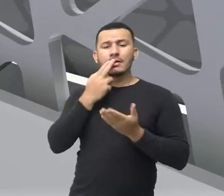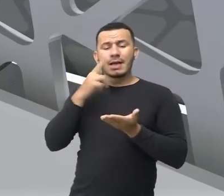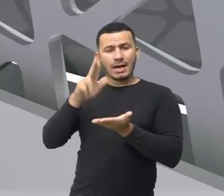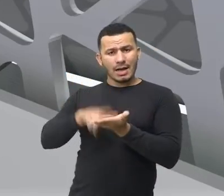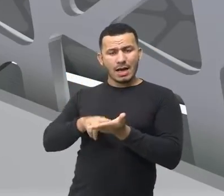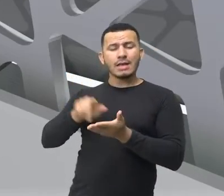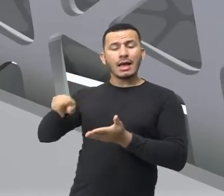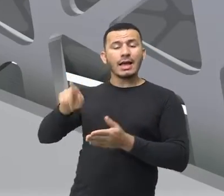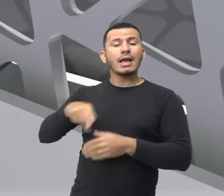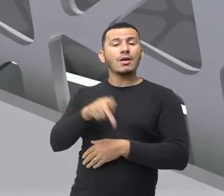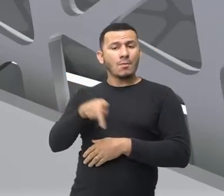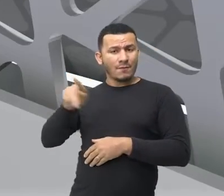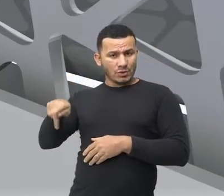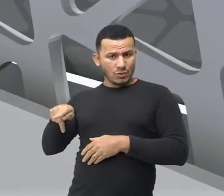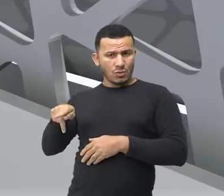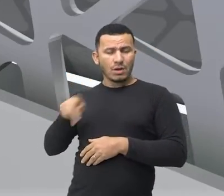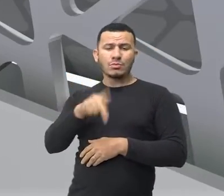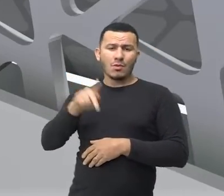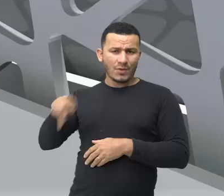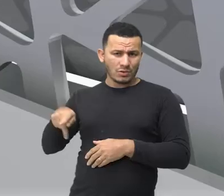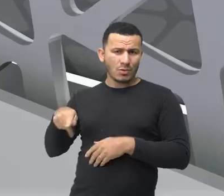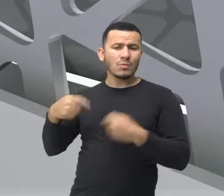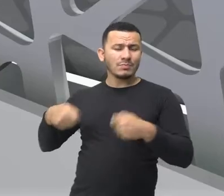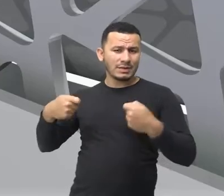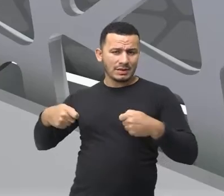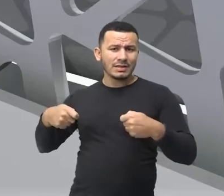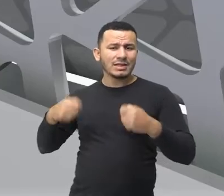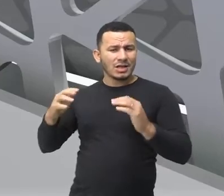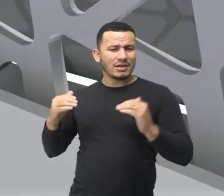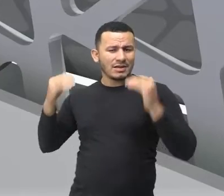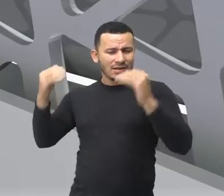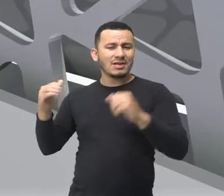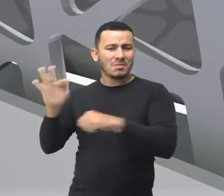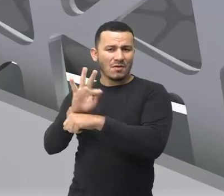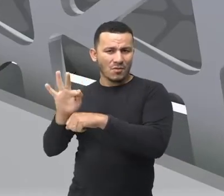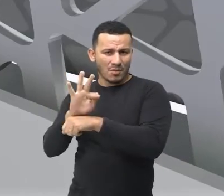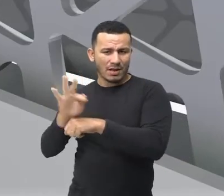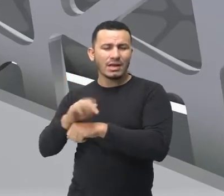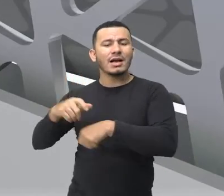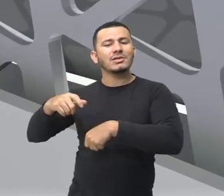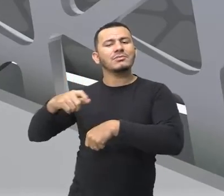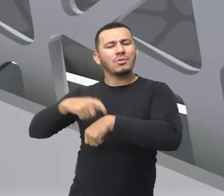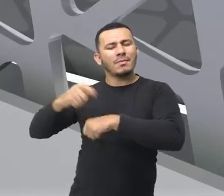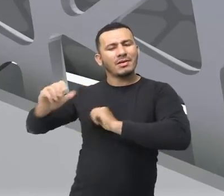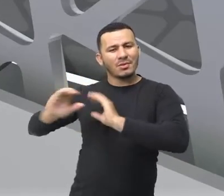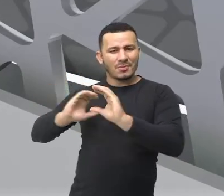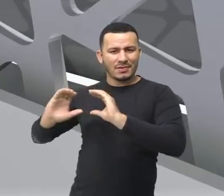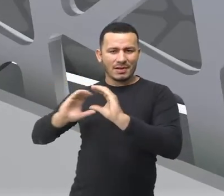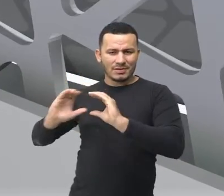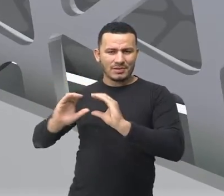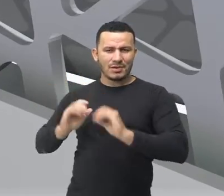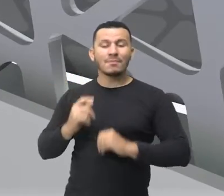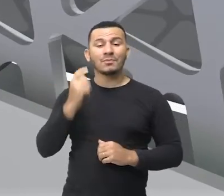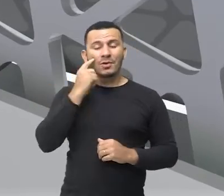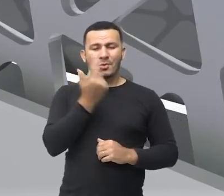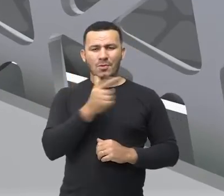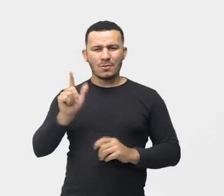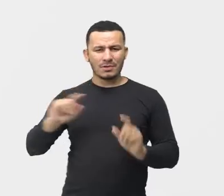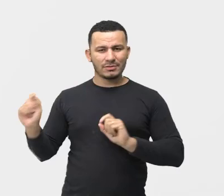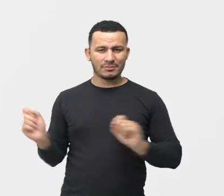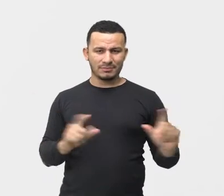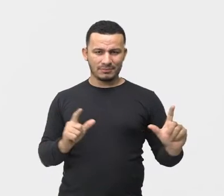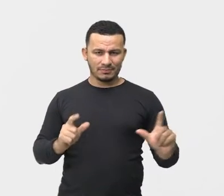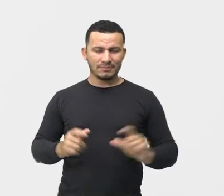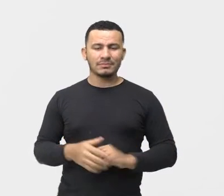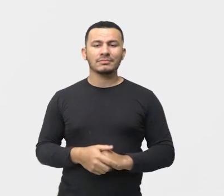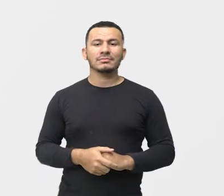é uma educadora, e dos educadores se espera isso, né? Uma formalidade maior ao se comunicar. Olhem só aí o que a gente tem na próxima